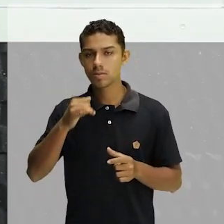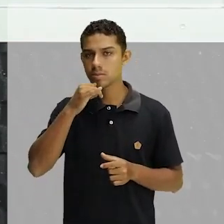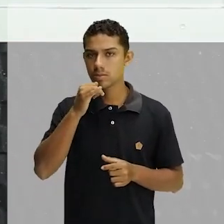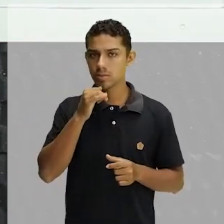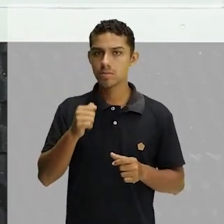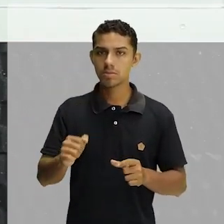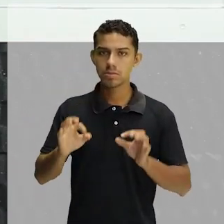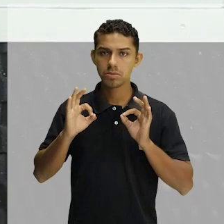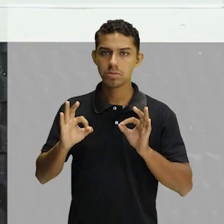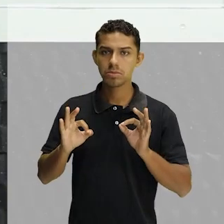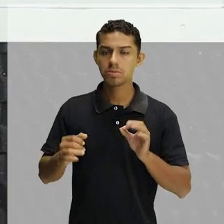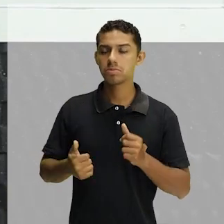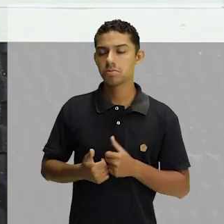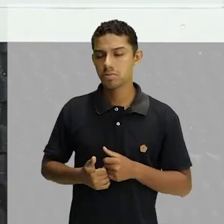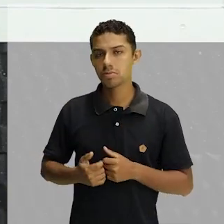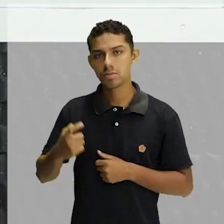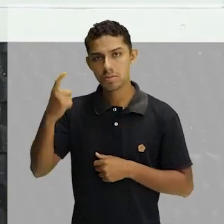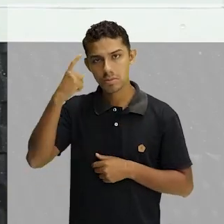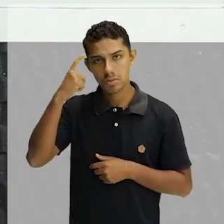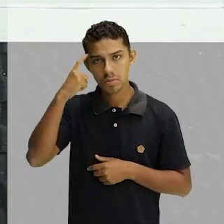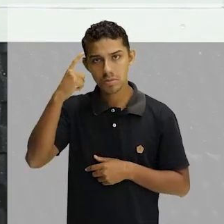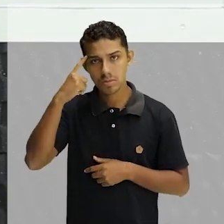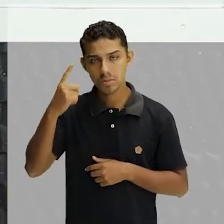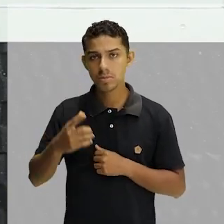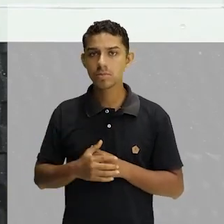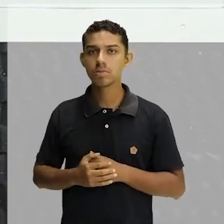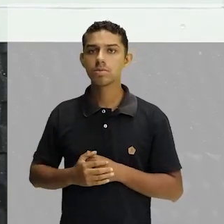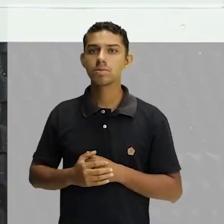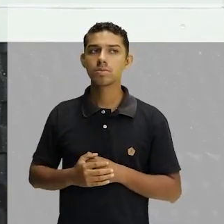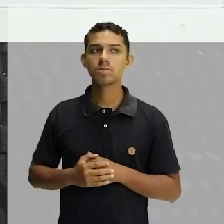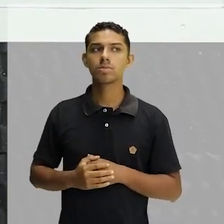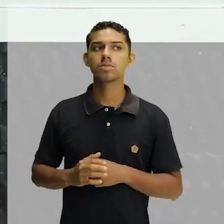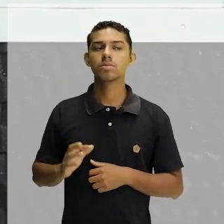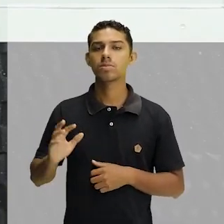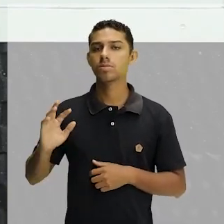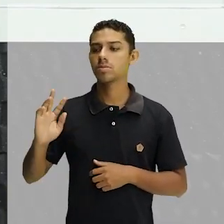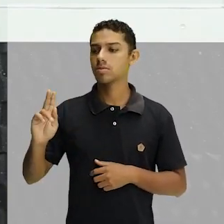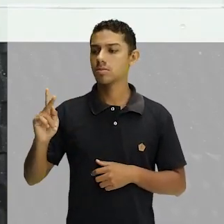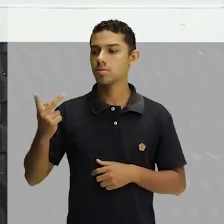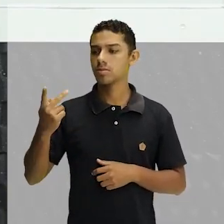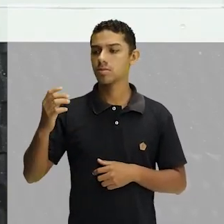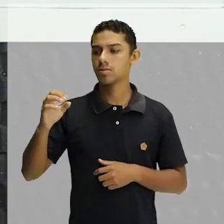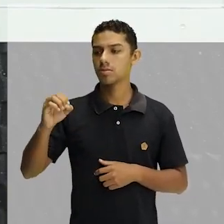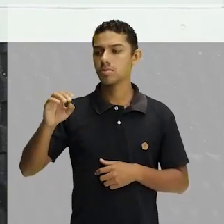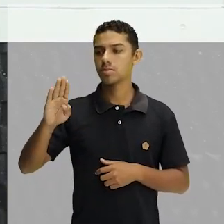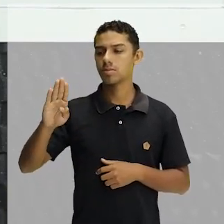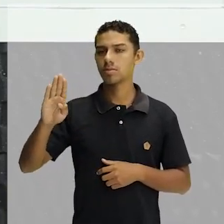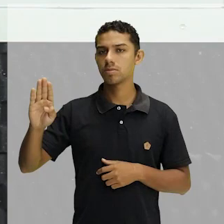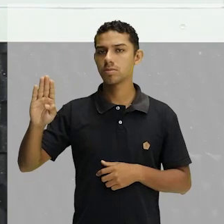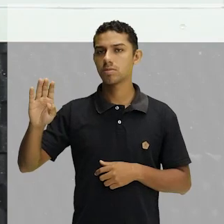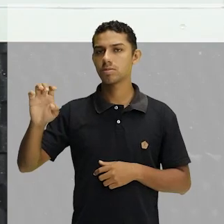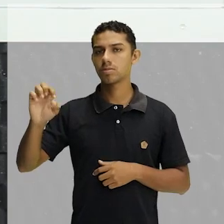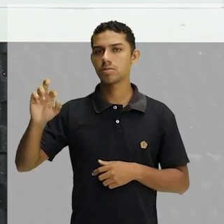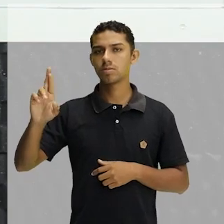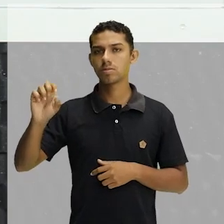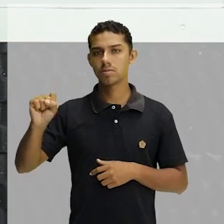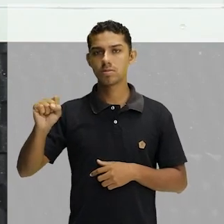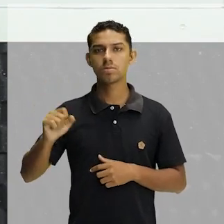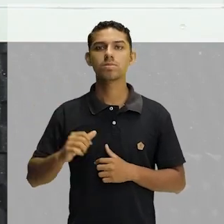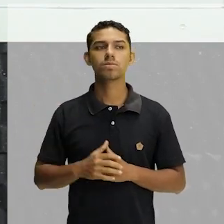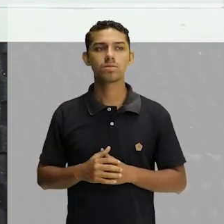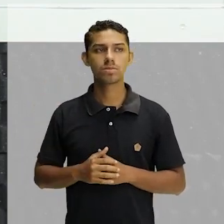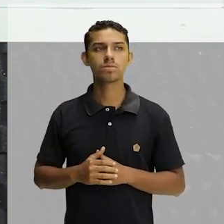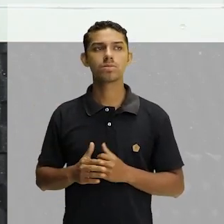exemplar pensador, tá? Exímio pensador como Hobbes, Thomas Hobbes.